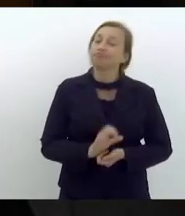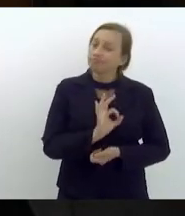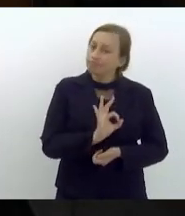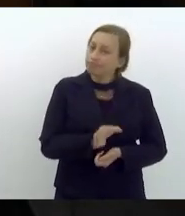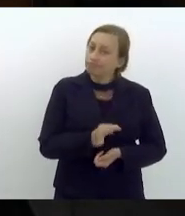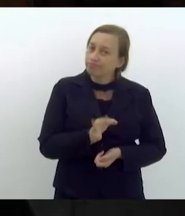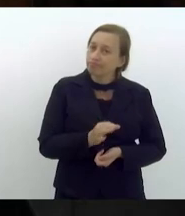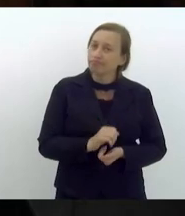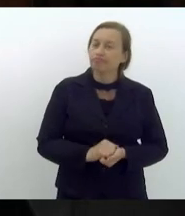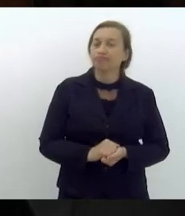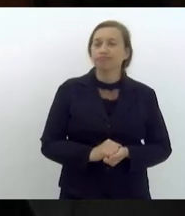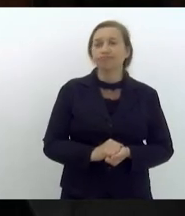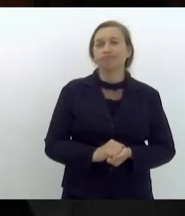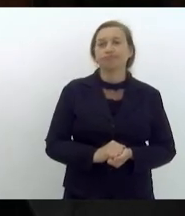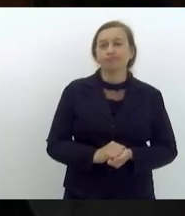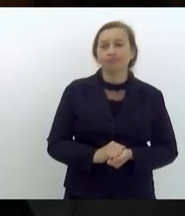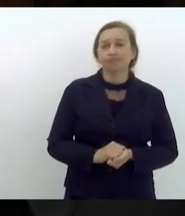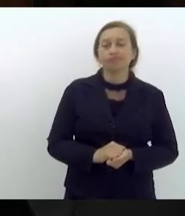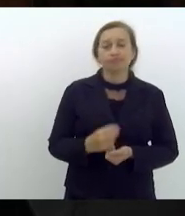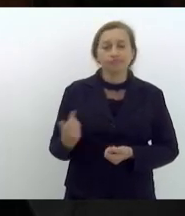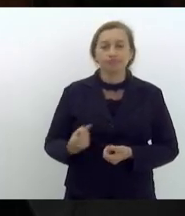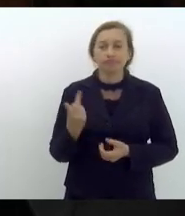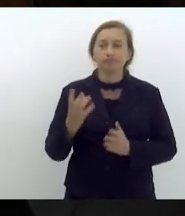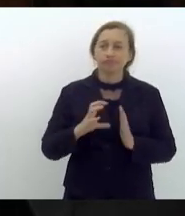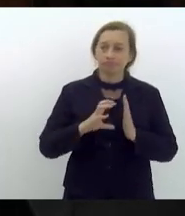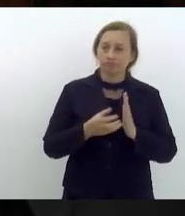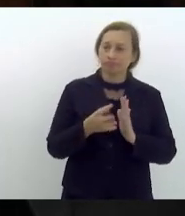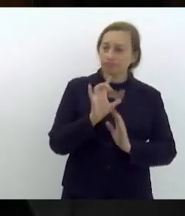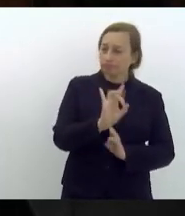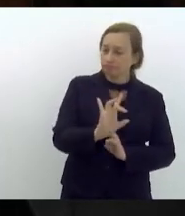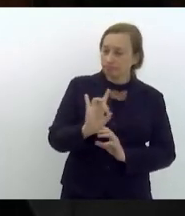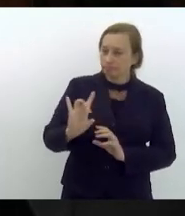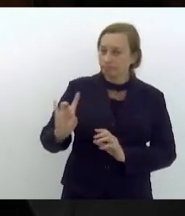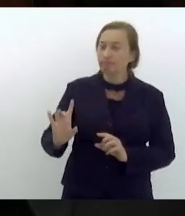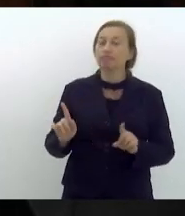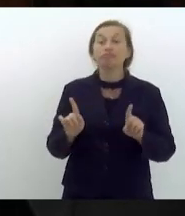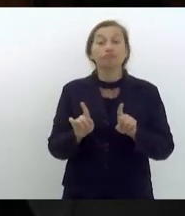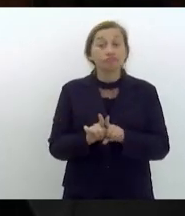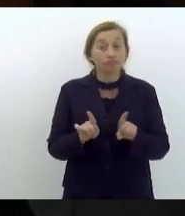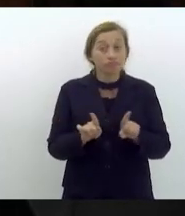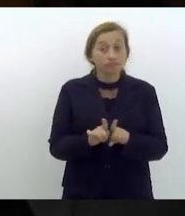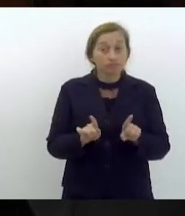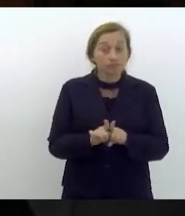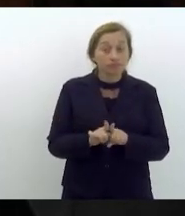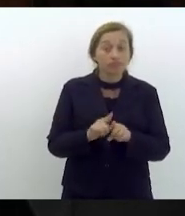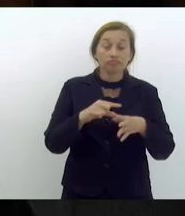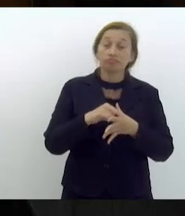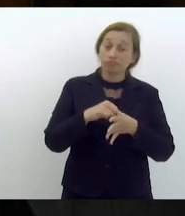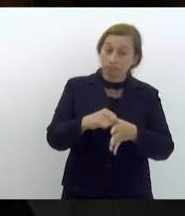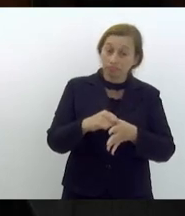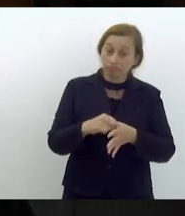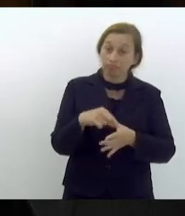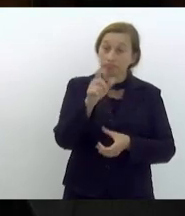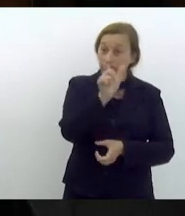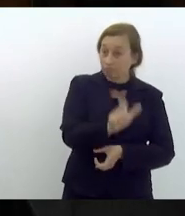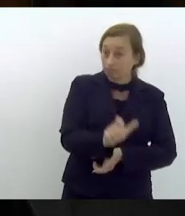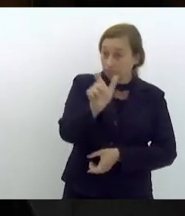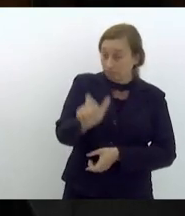evidentemente prestigia os partidos e prestigia os líderes